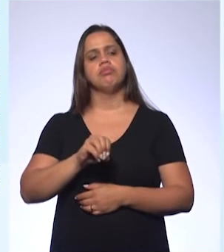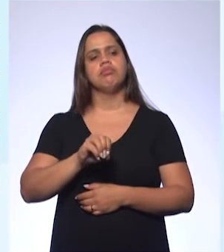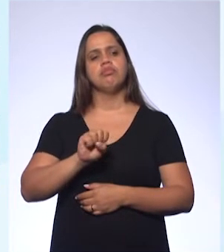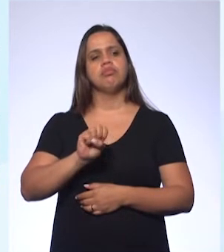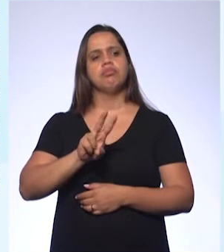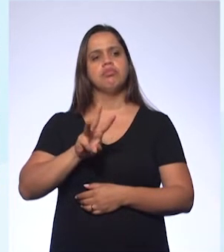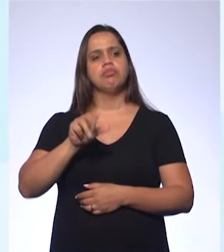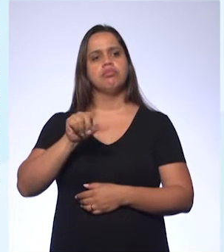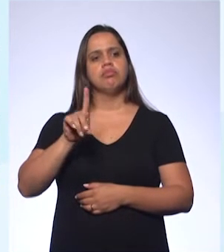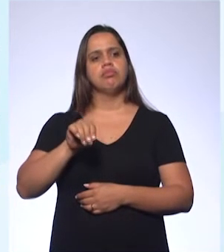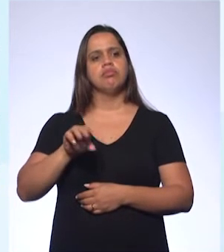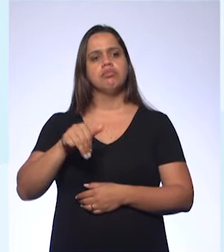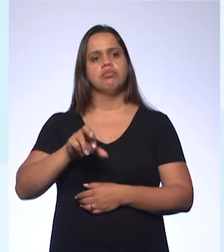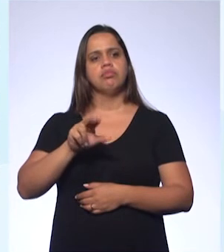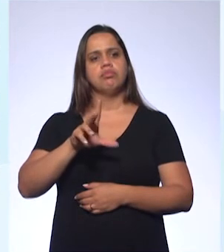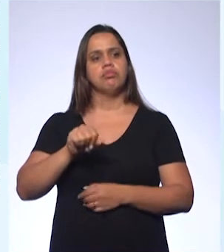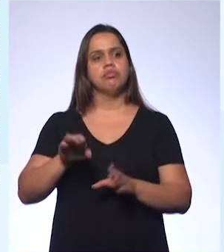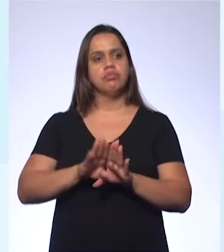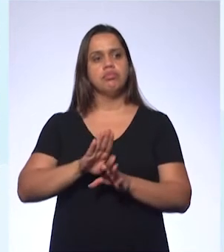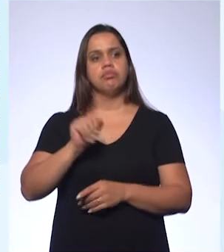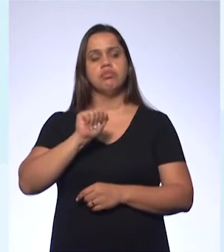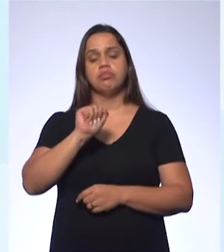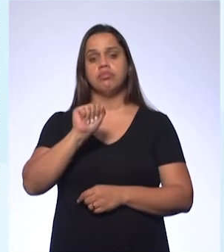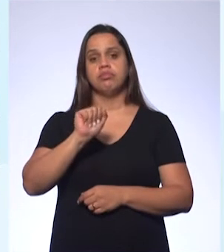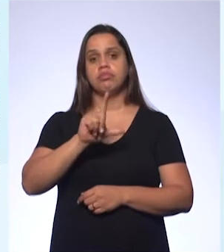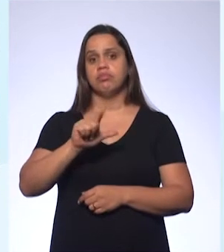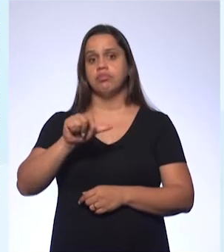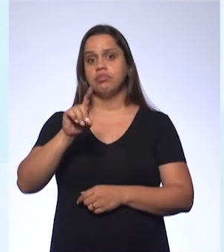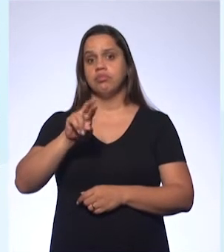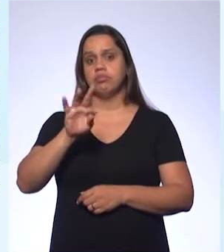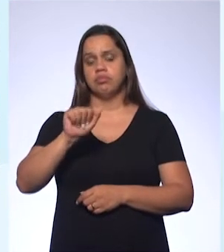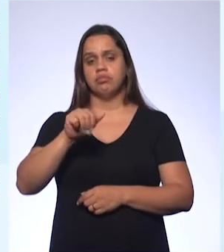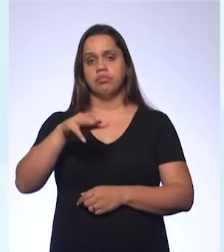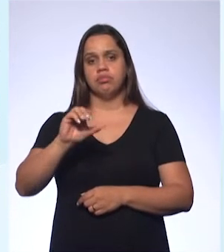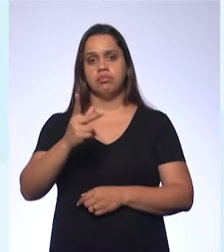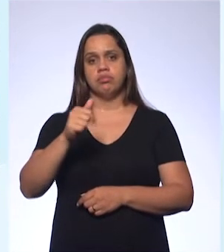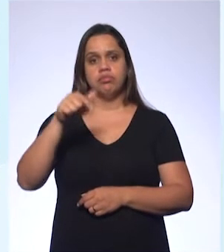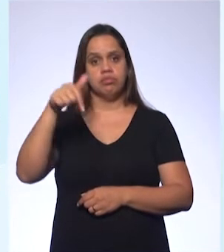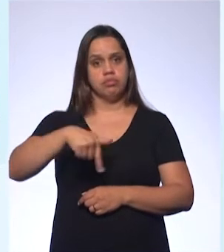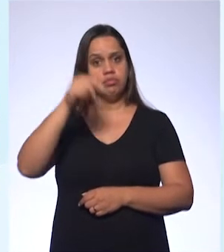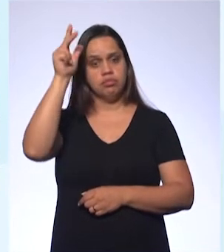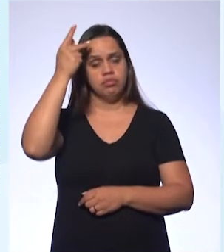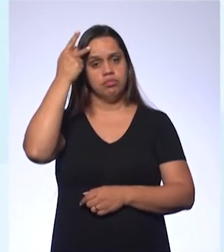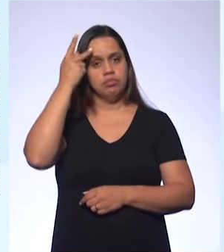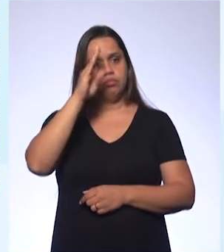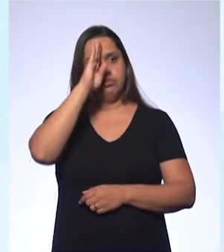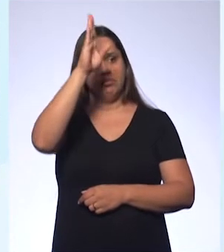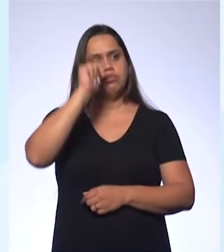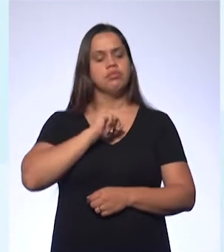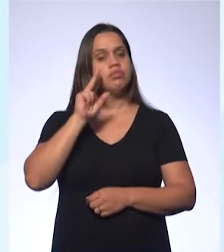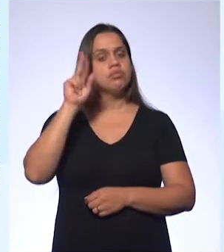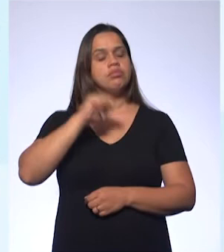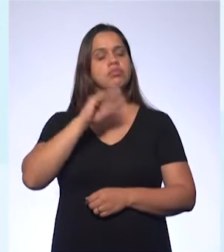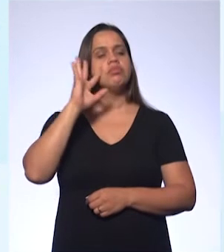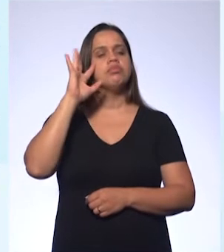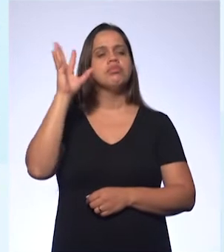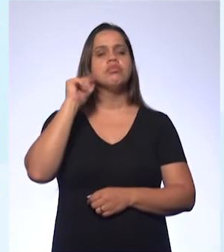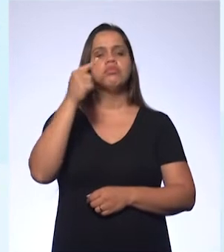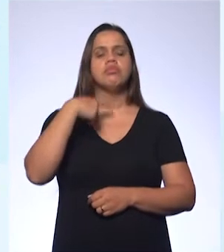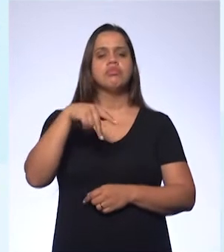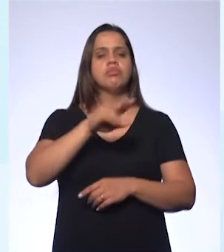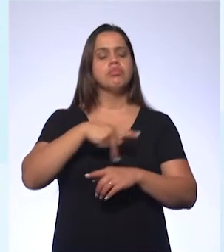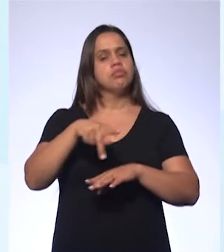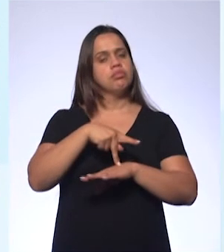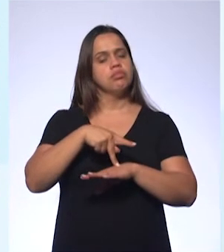Alcântara Machado, que é importantíssimo aqui para a cidade de São Paulo, especialmente. Tá? E eles se inspiram aí nos artistas vanguardistas europeus,